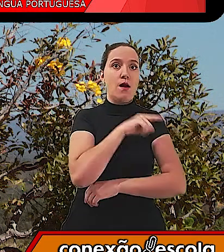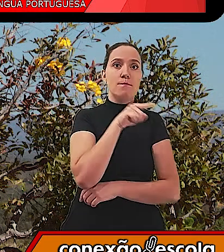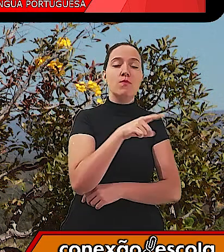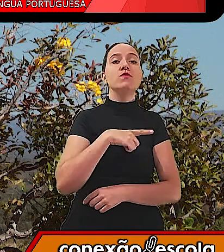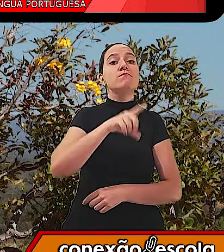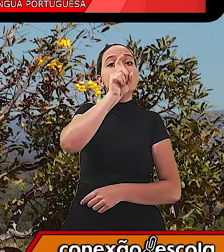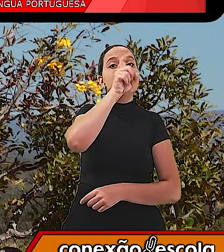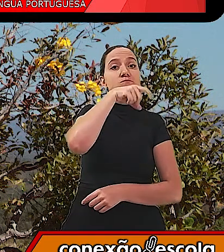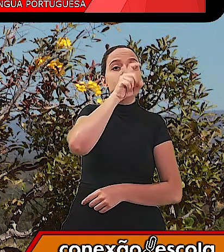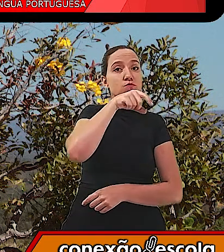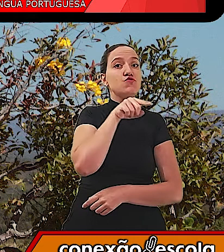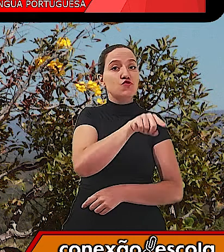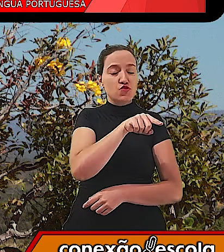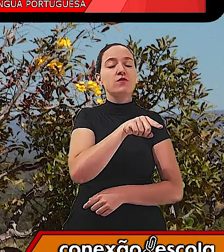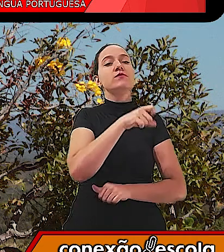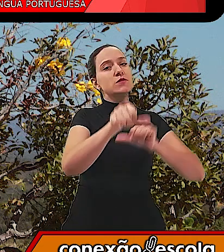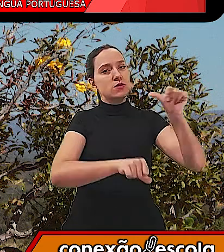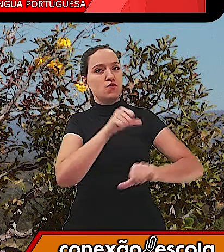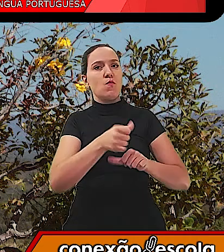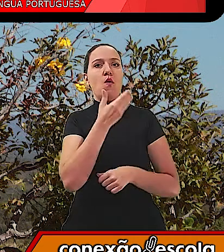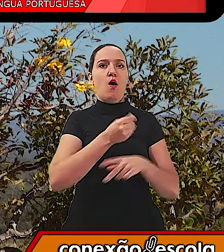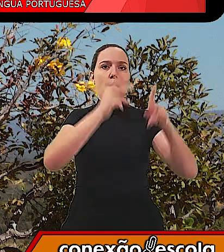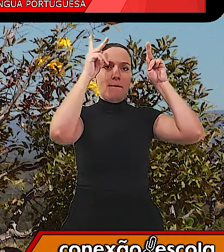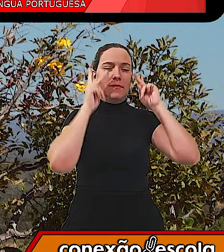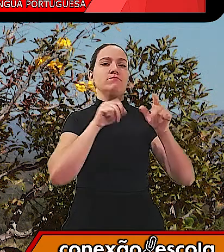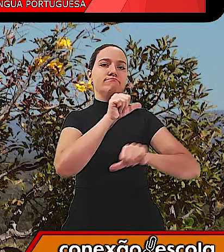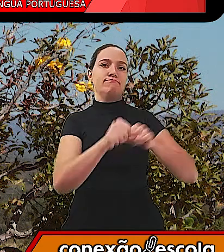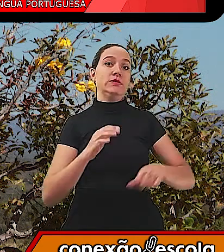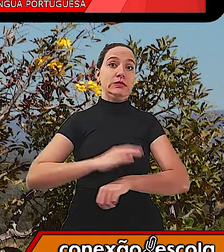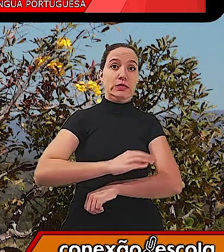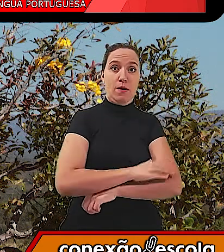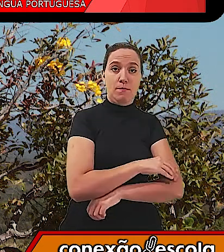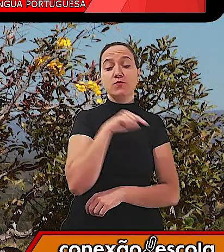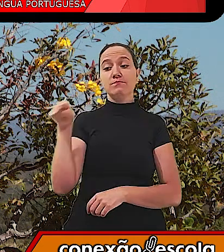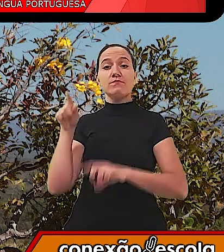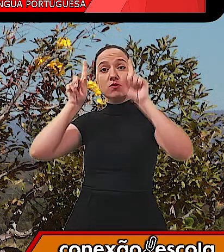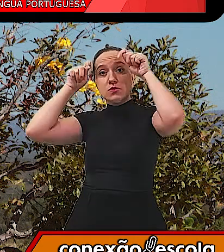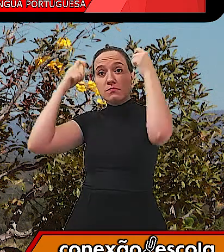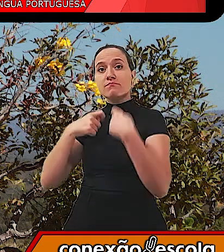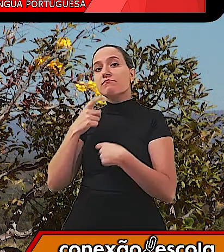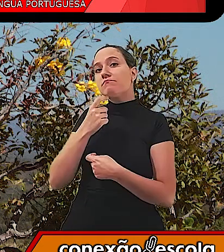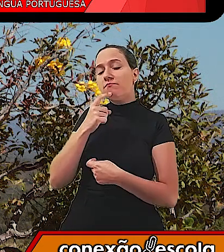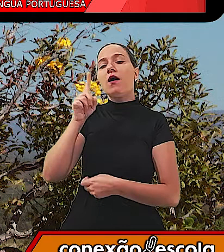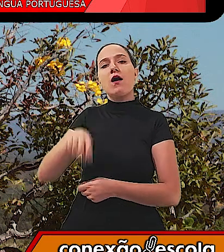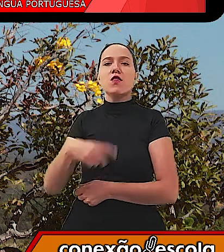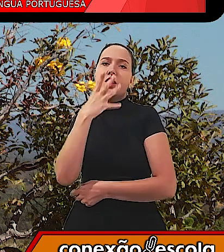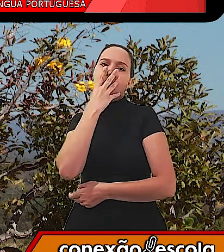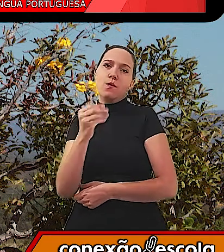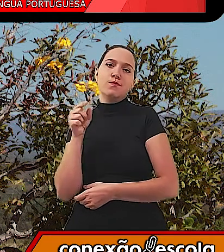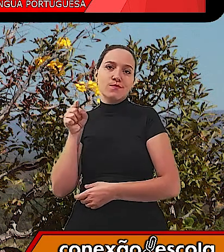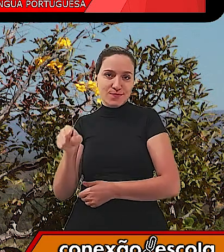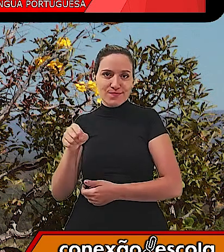a bruxa, que transformou o príncipe em sapo. E no Chapeuzinho Vermelho é o lobo.